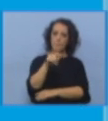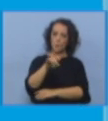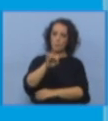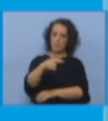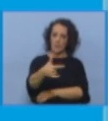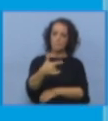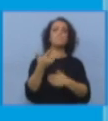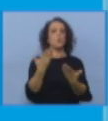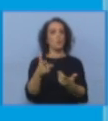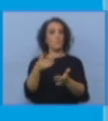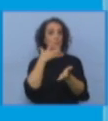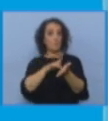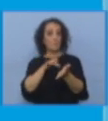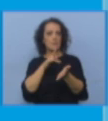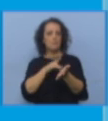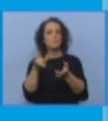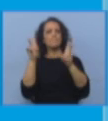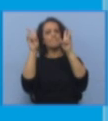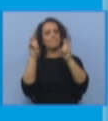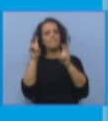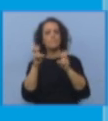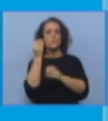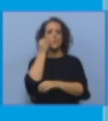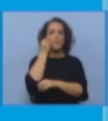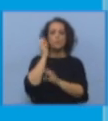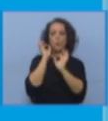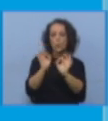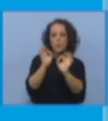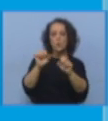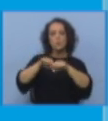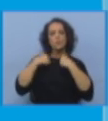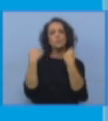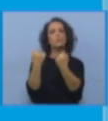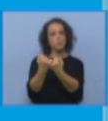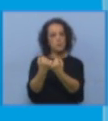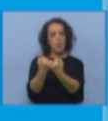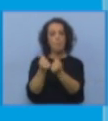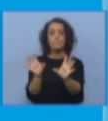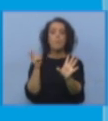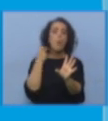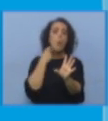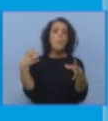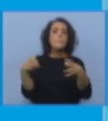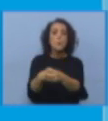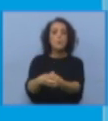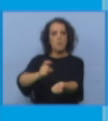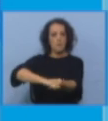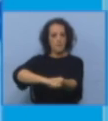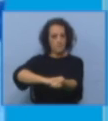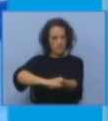agência.eclesia.pt. Agora, este livro que nos fala do cuidado social que nos merecem as minorias étnicas. O